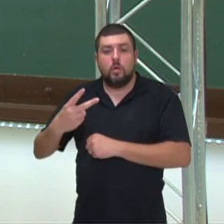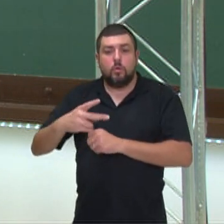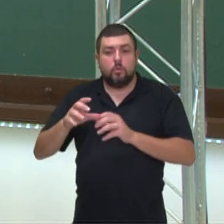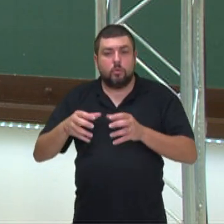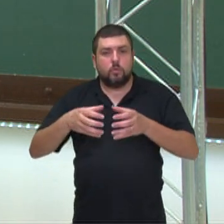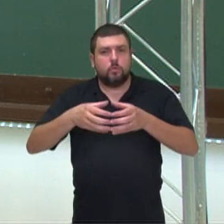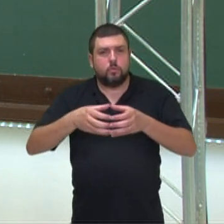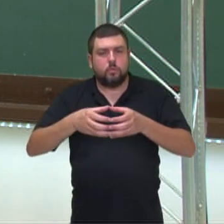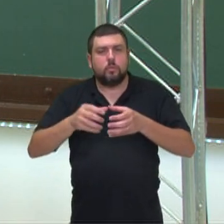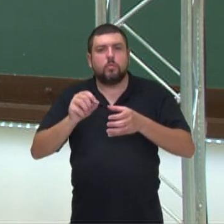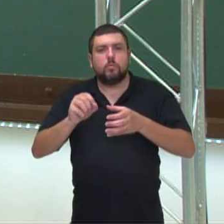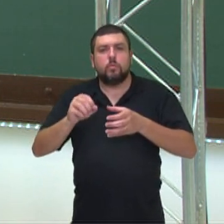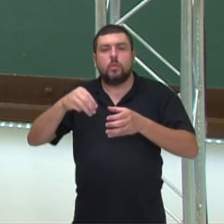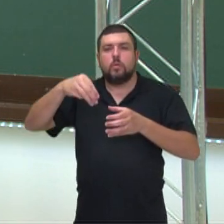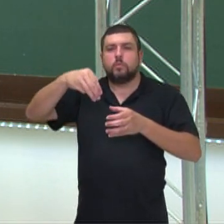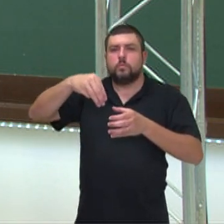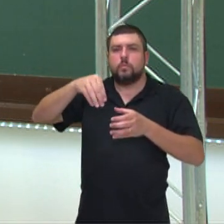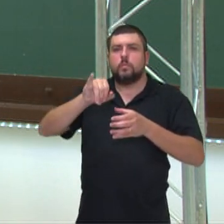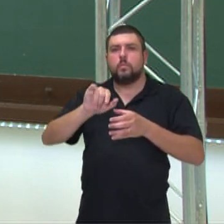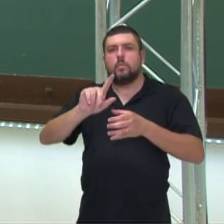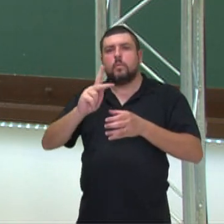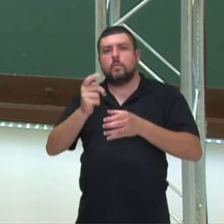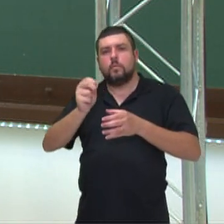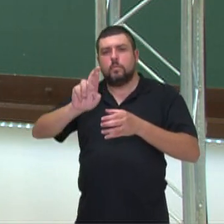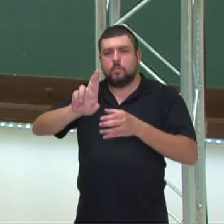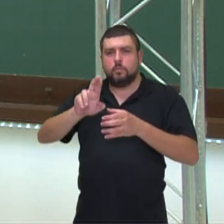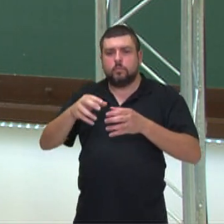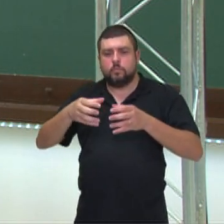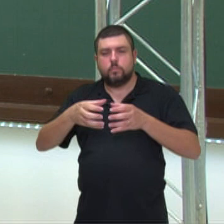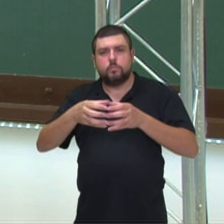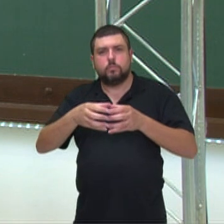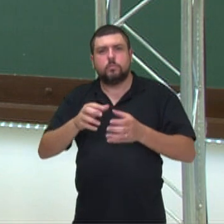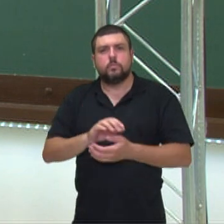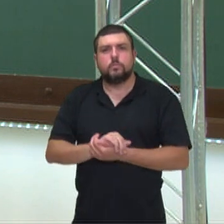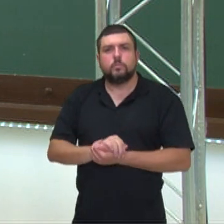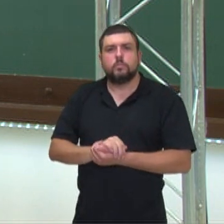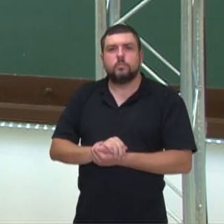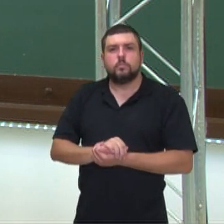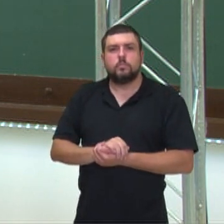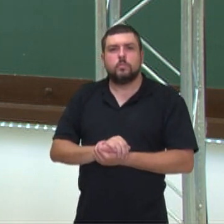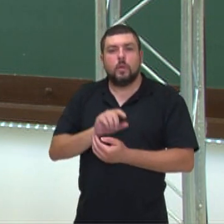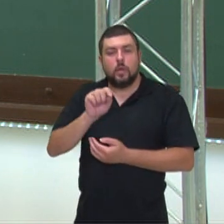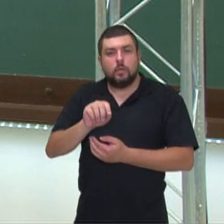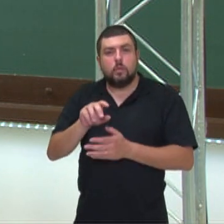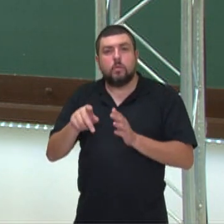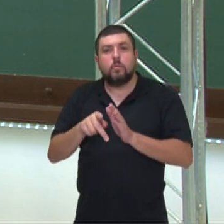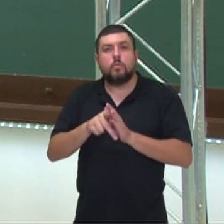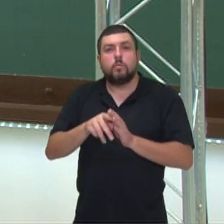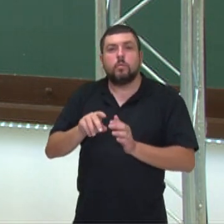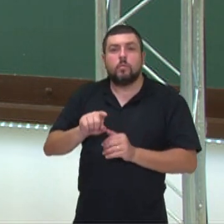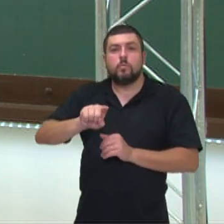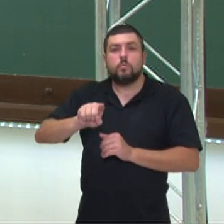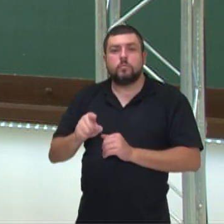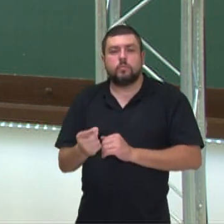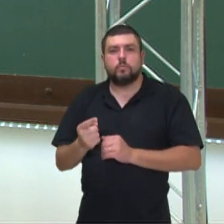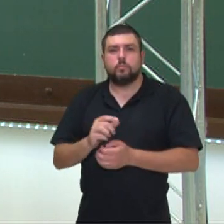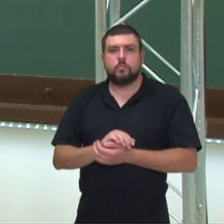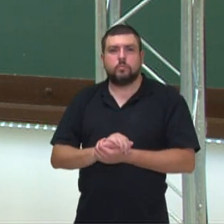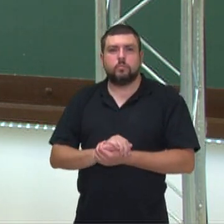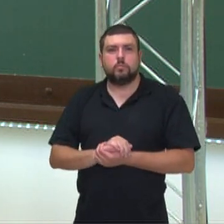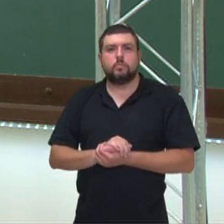milhares. Ou seja, todo mundo que está aqui é lido com a palavra 1000. Certo? Então,